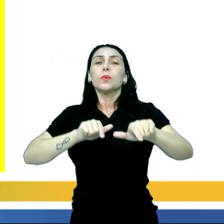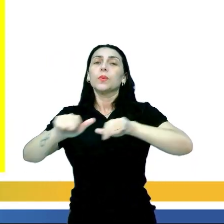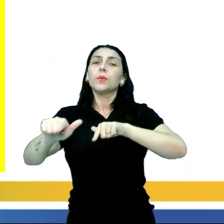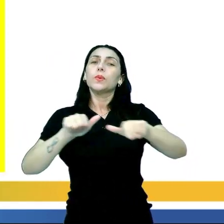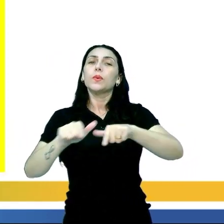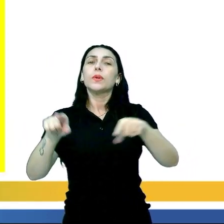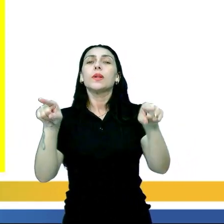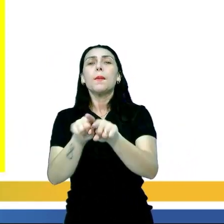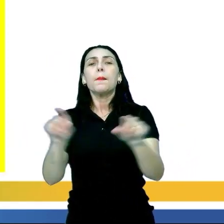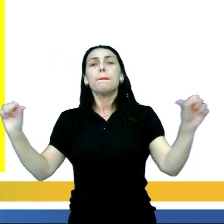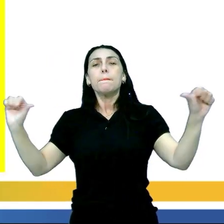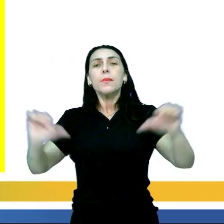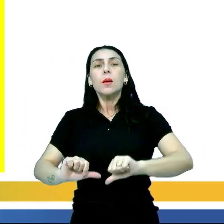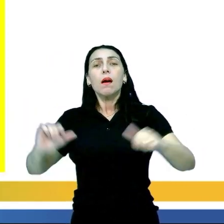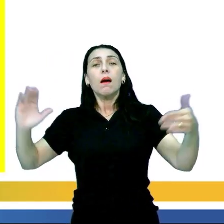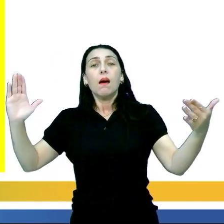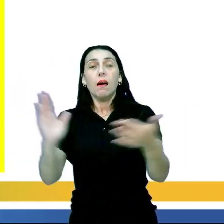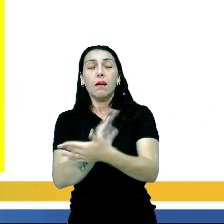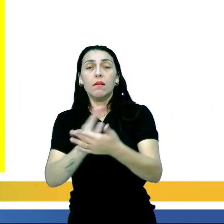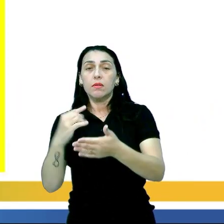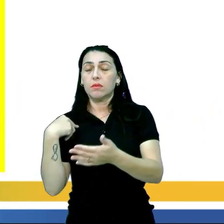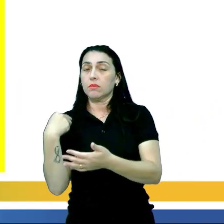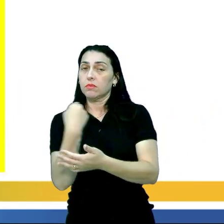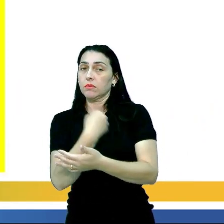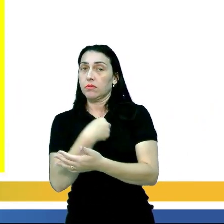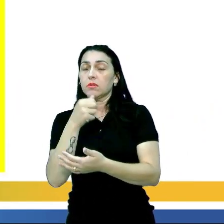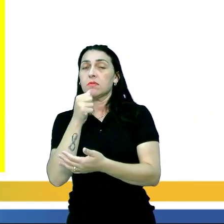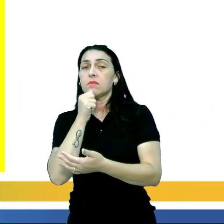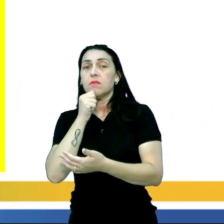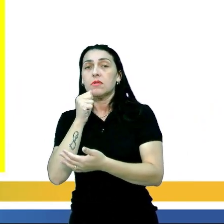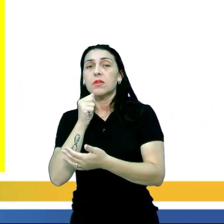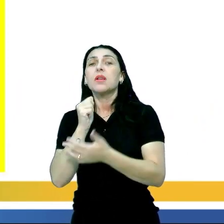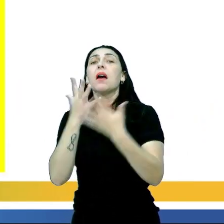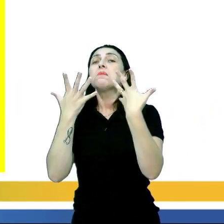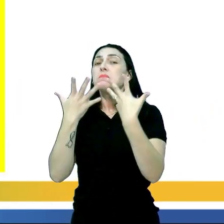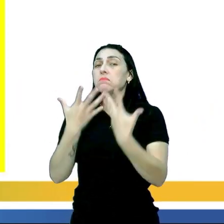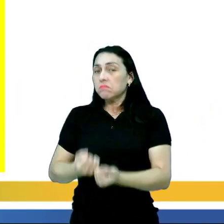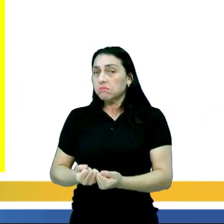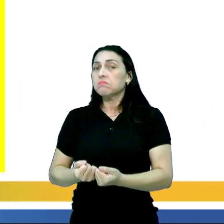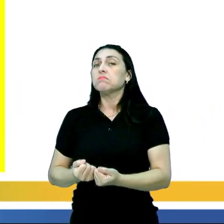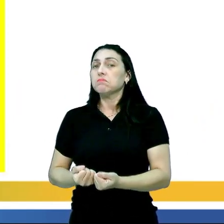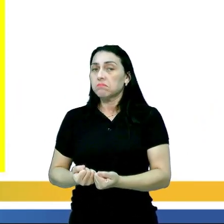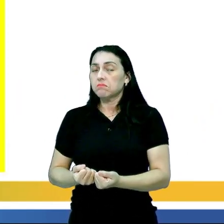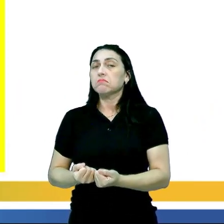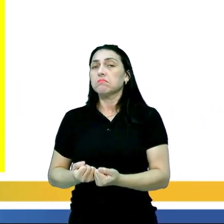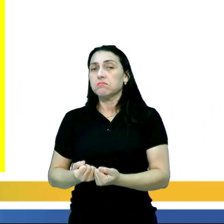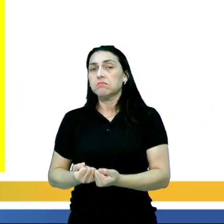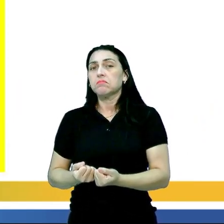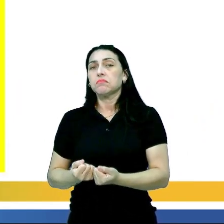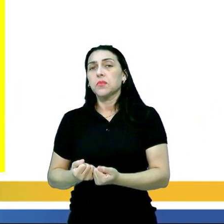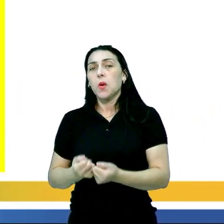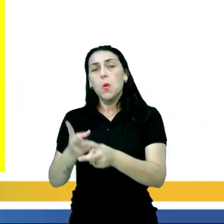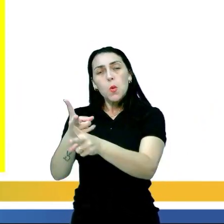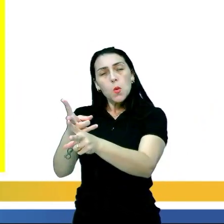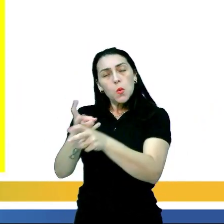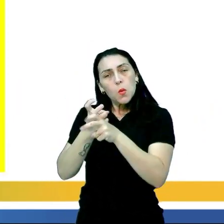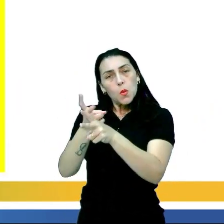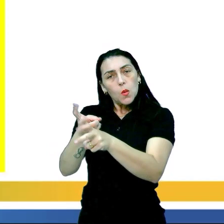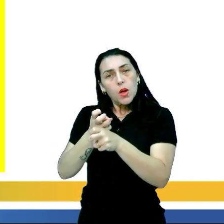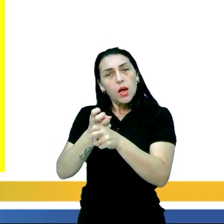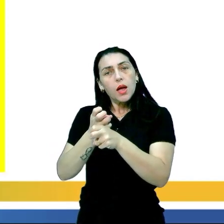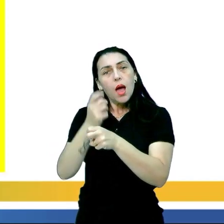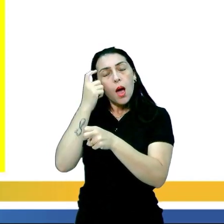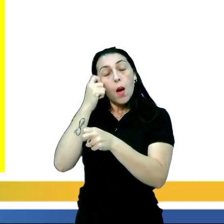E muito pior, às vezes, a gente ainda se conforma com isso, a gente ainda se conforma com a exploração,